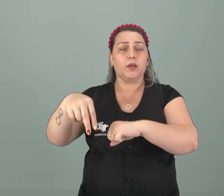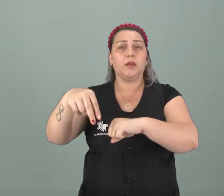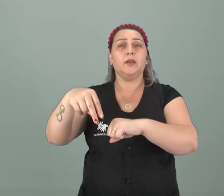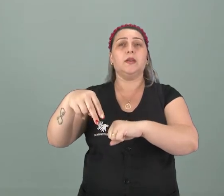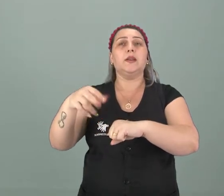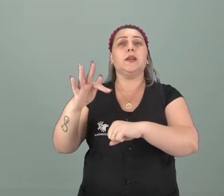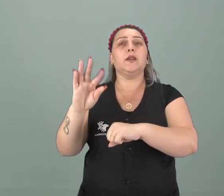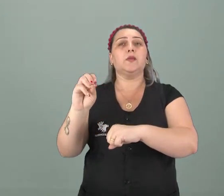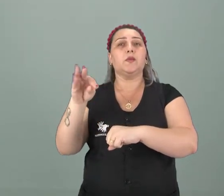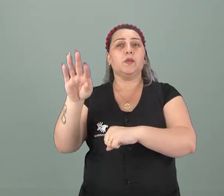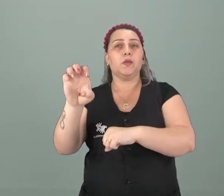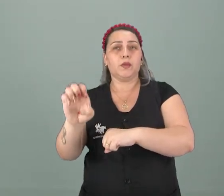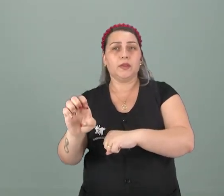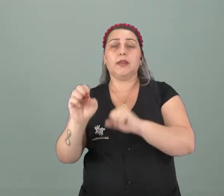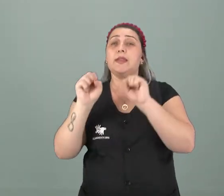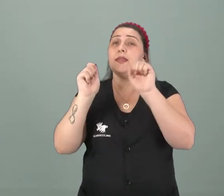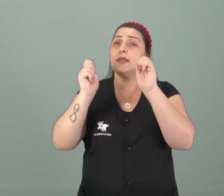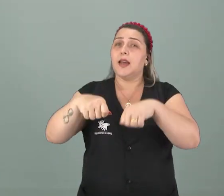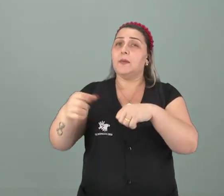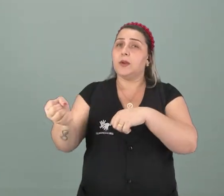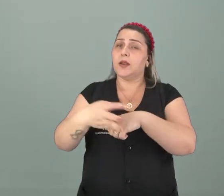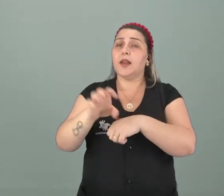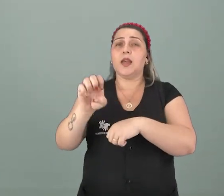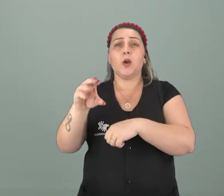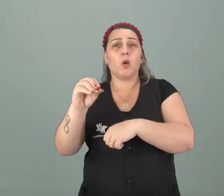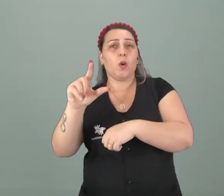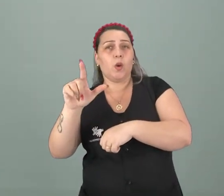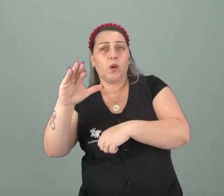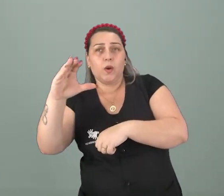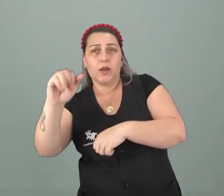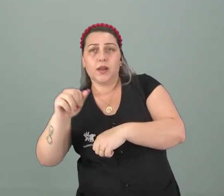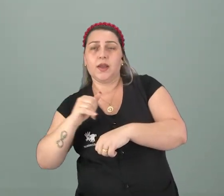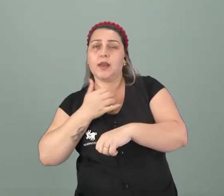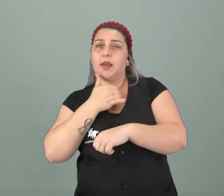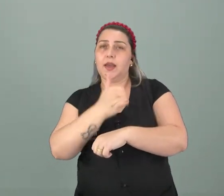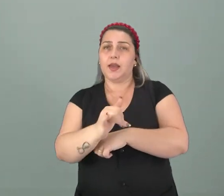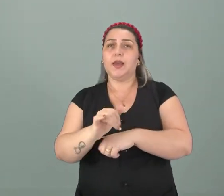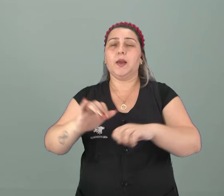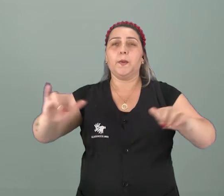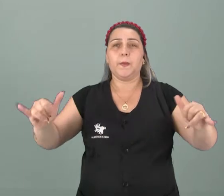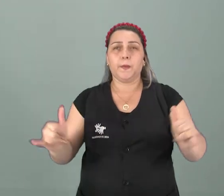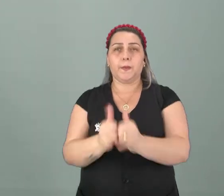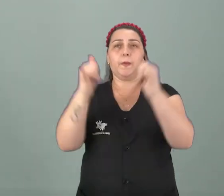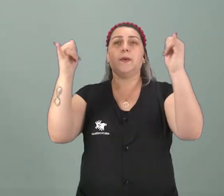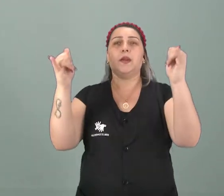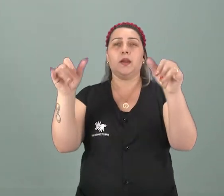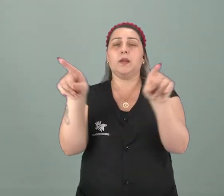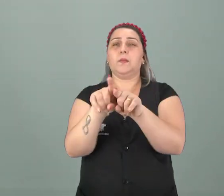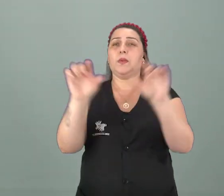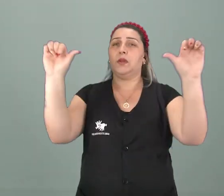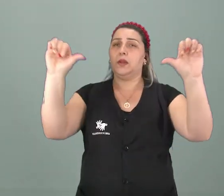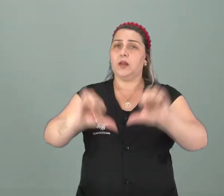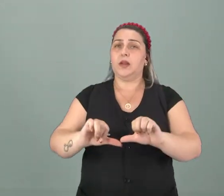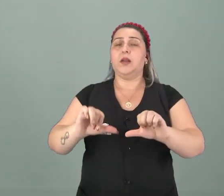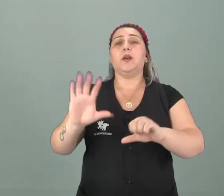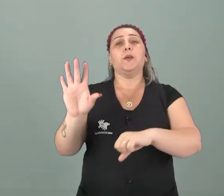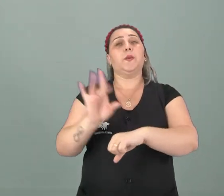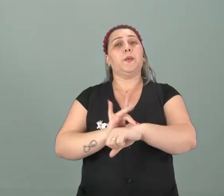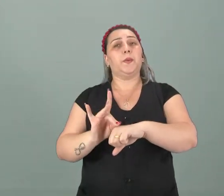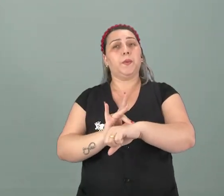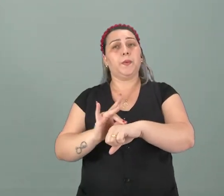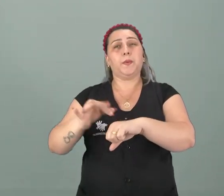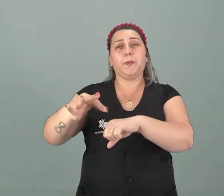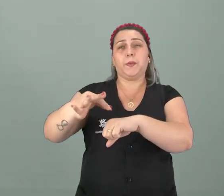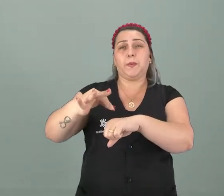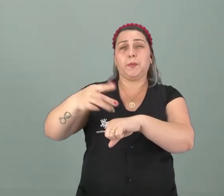das fontes renováveis, né, como fonte eólica, energia hidrelétrica, tá? Então, o grande ponto negativo dos combustíveis fósseis, né,